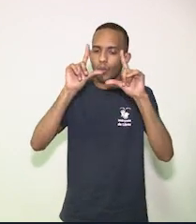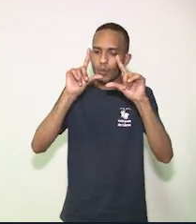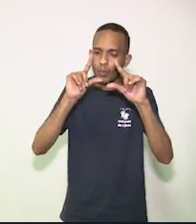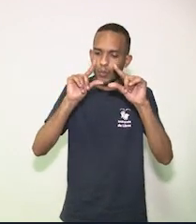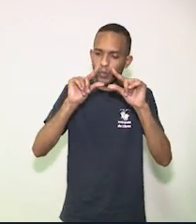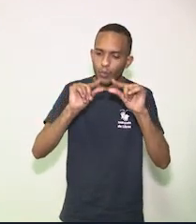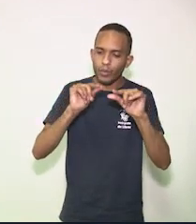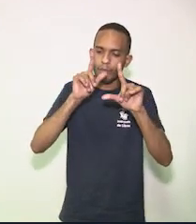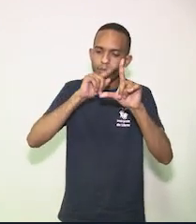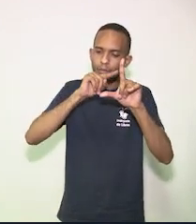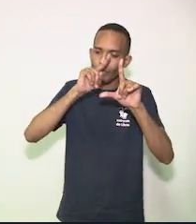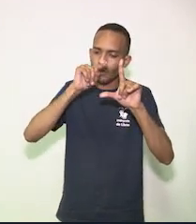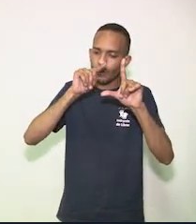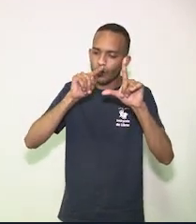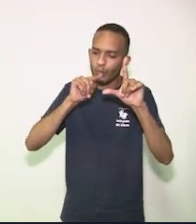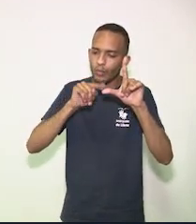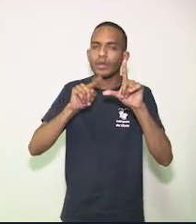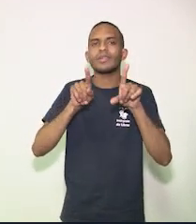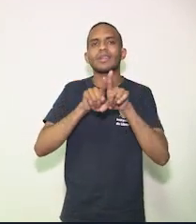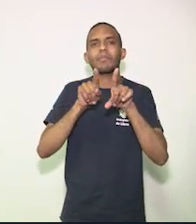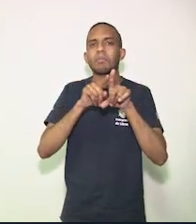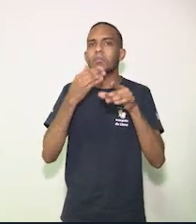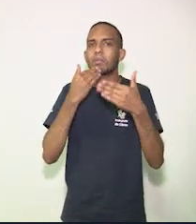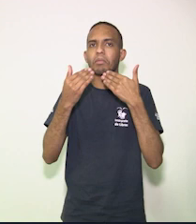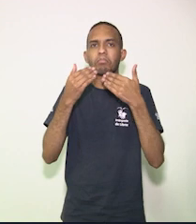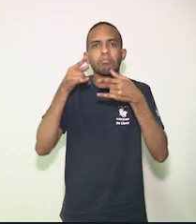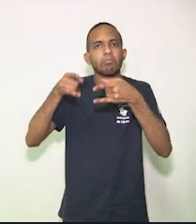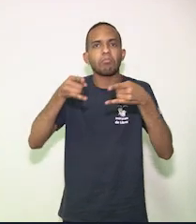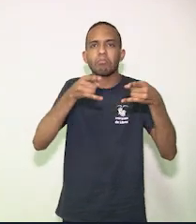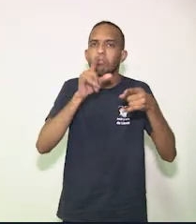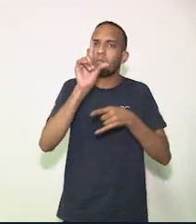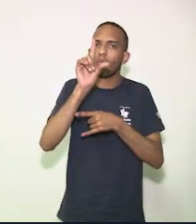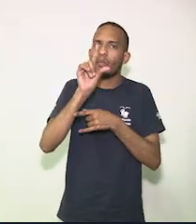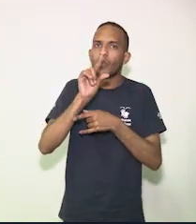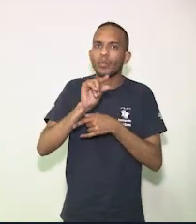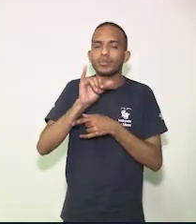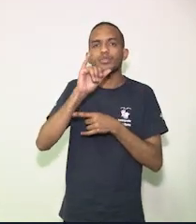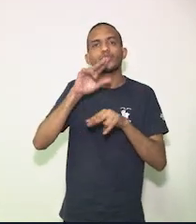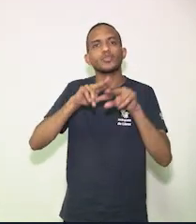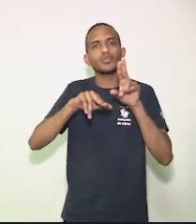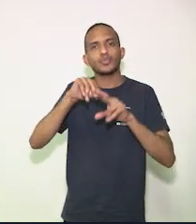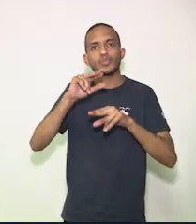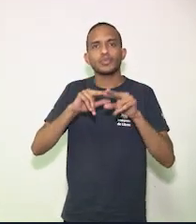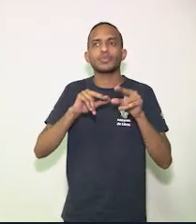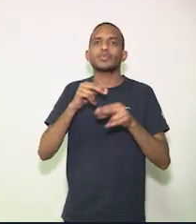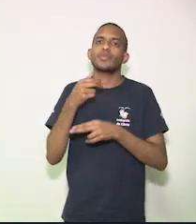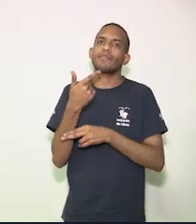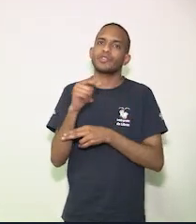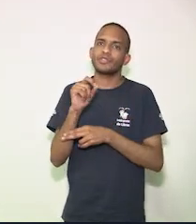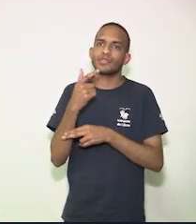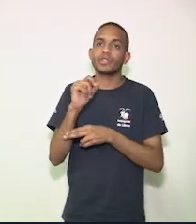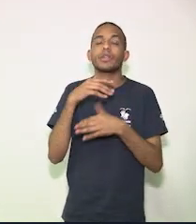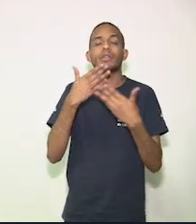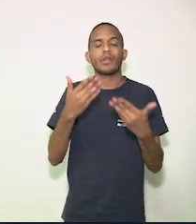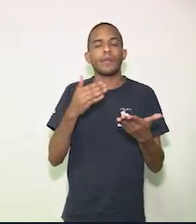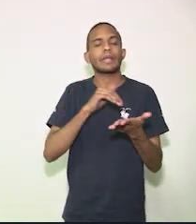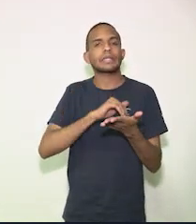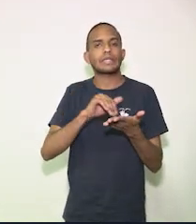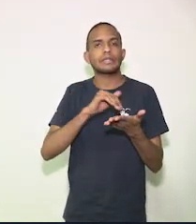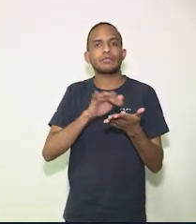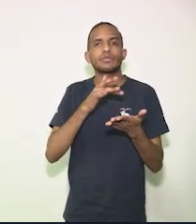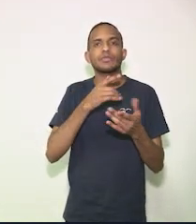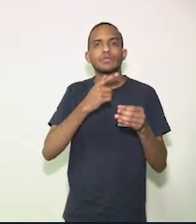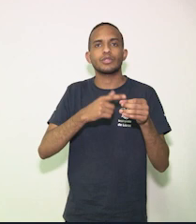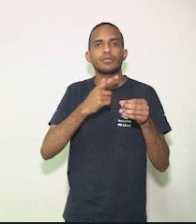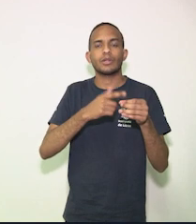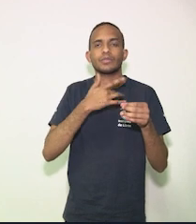óbitos, casos e da solicitação de vagas de internação, em junho de 2020, a Secretaria Municipal, então, inicia